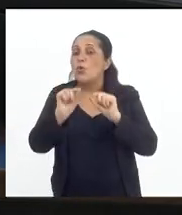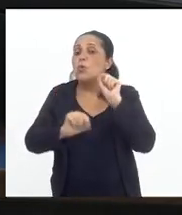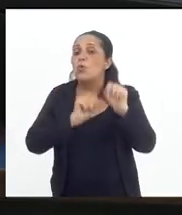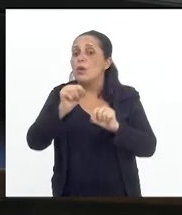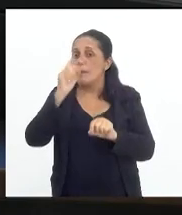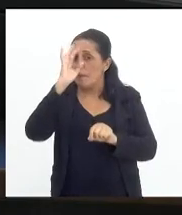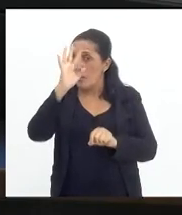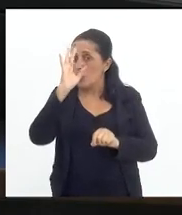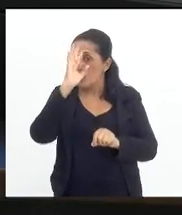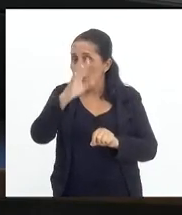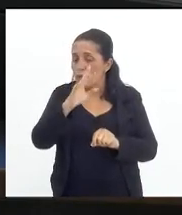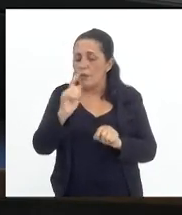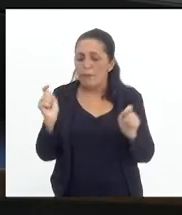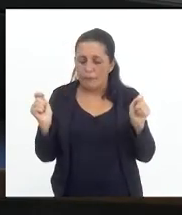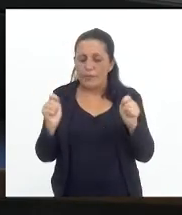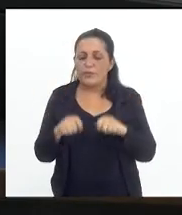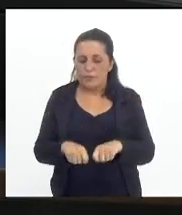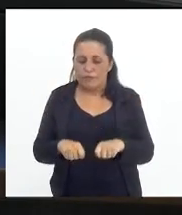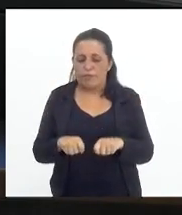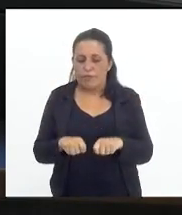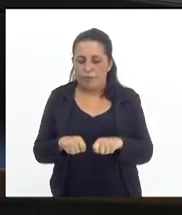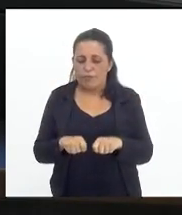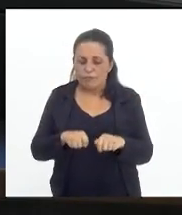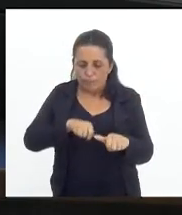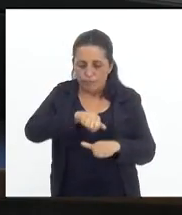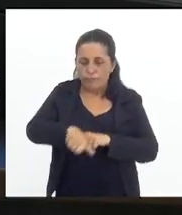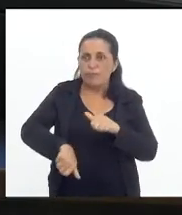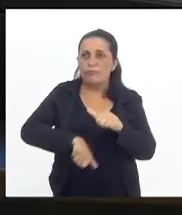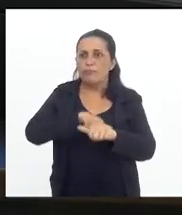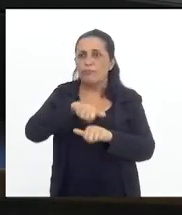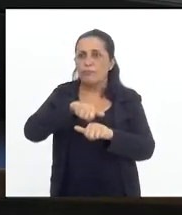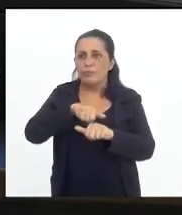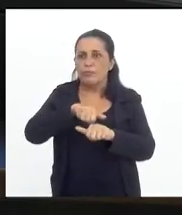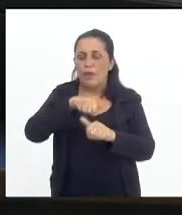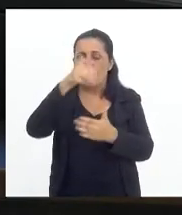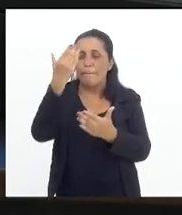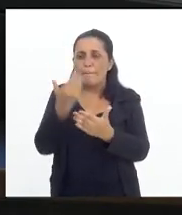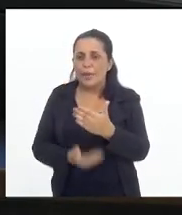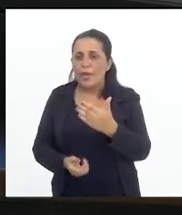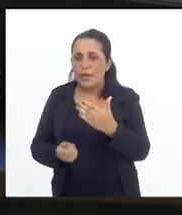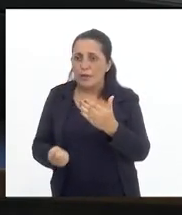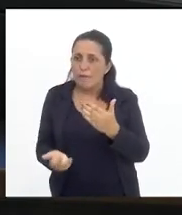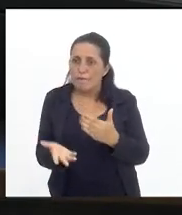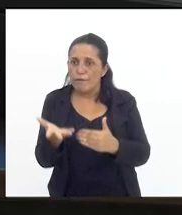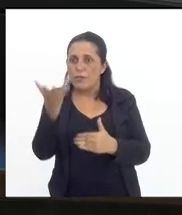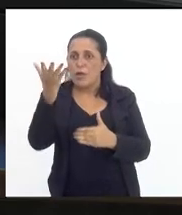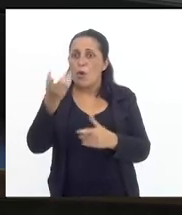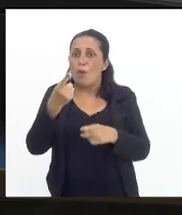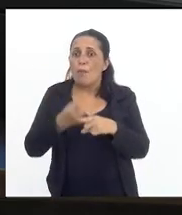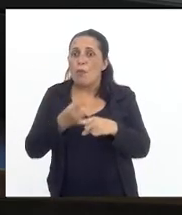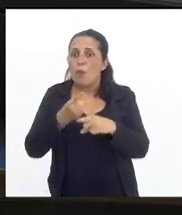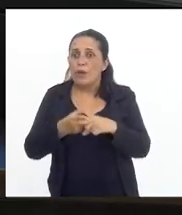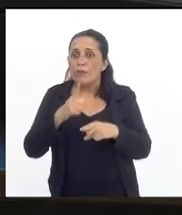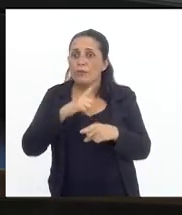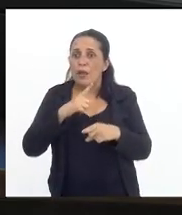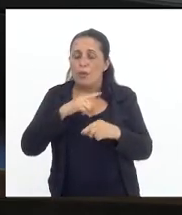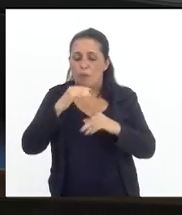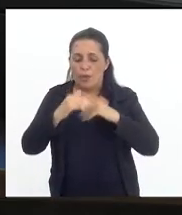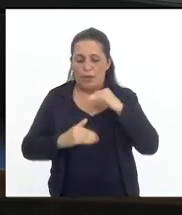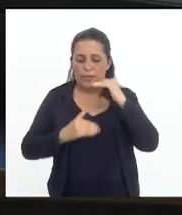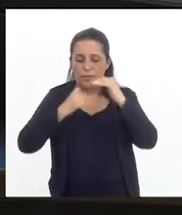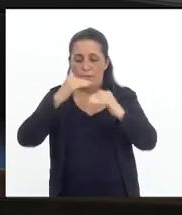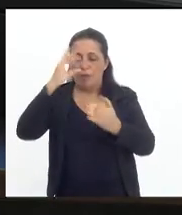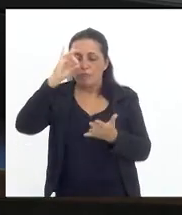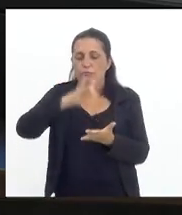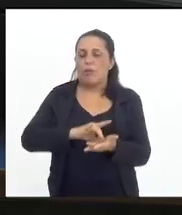imagina que é possível se recompor a perda inflacionária desde que a gente tenha um crescimento